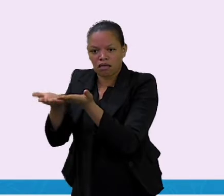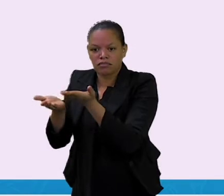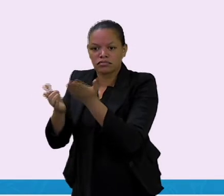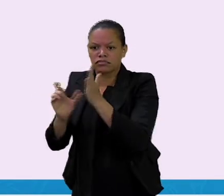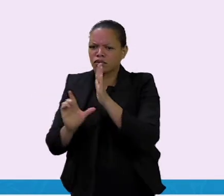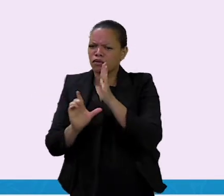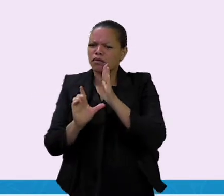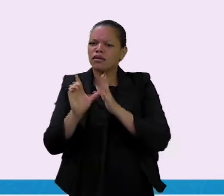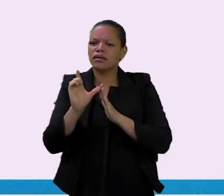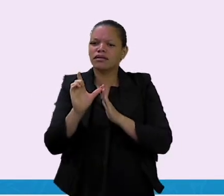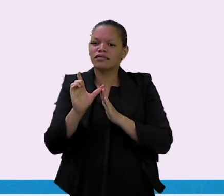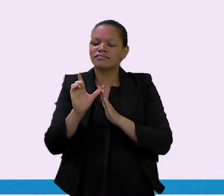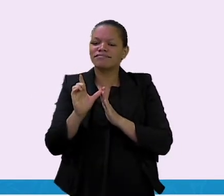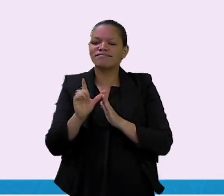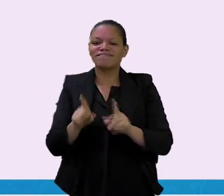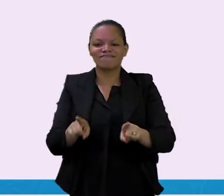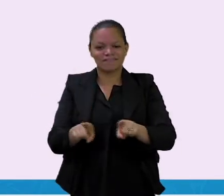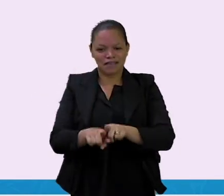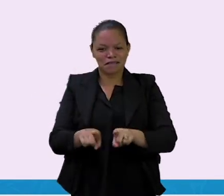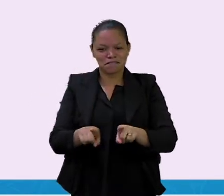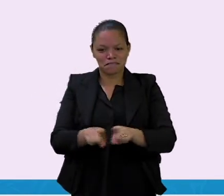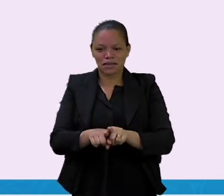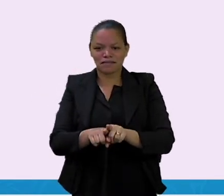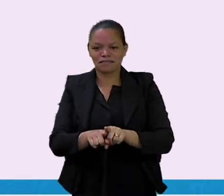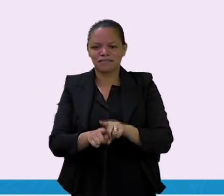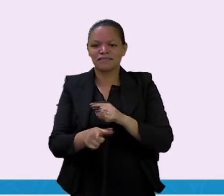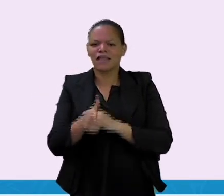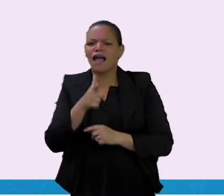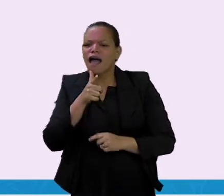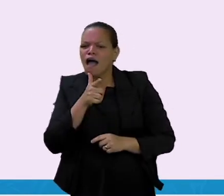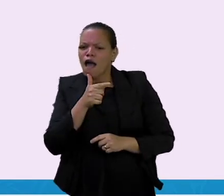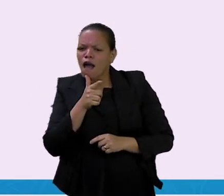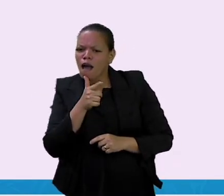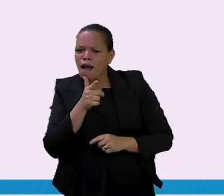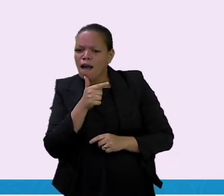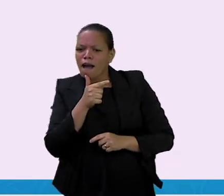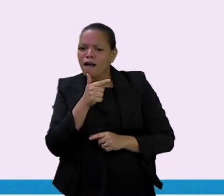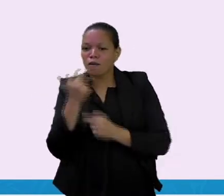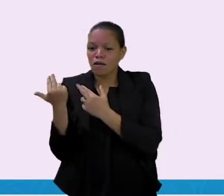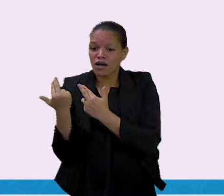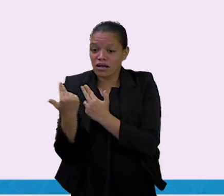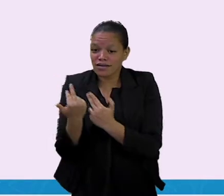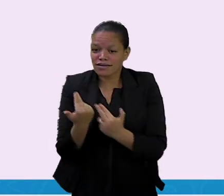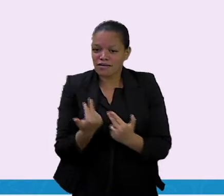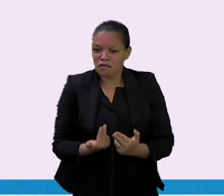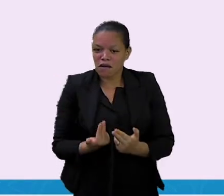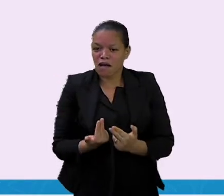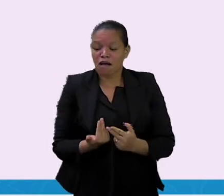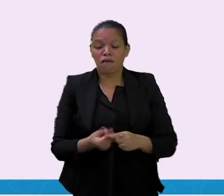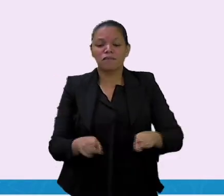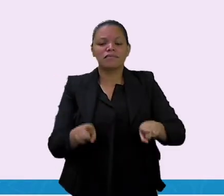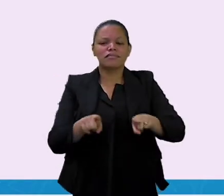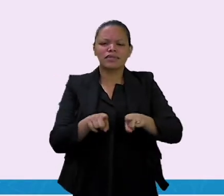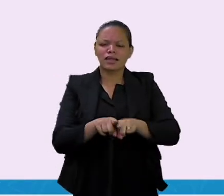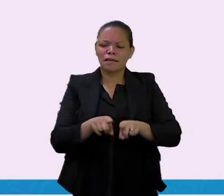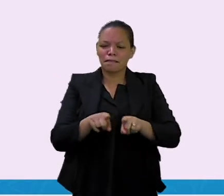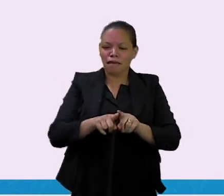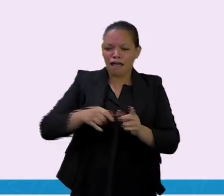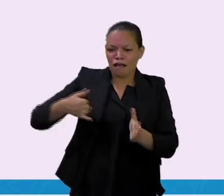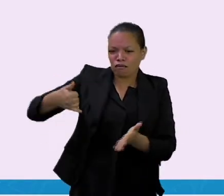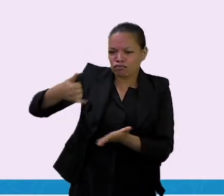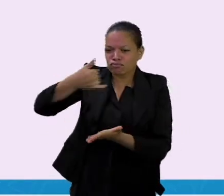mesma coisa, mililitros. Aqui nós temos um azeite. Este azeite também é líquido, certo?